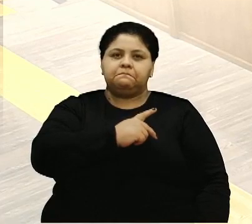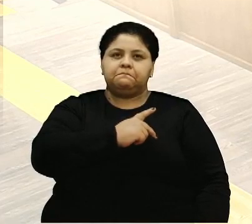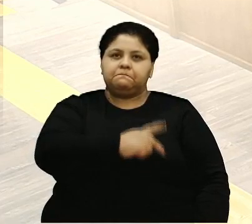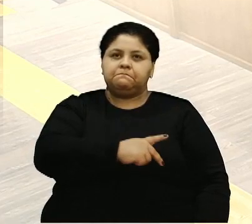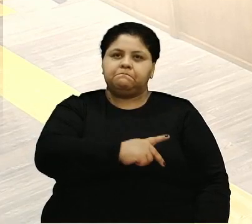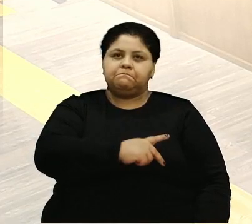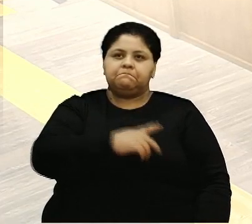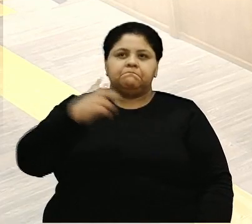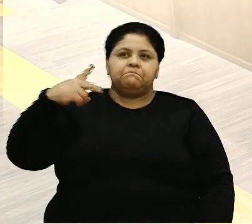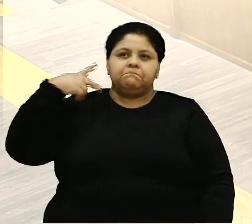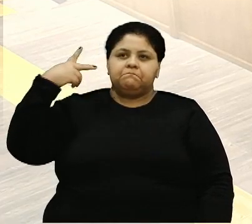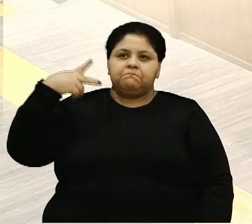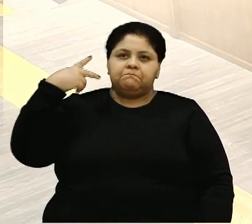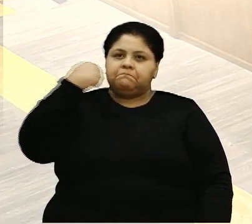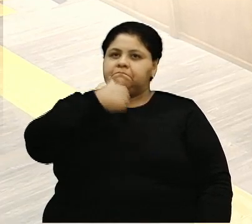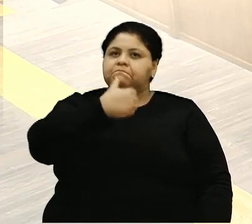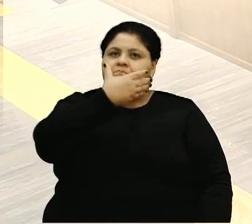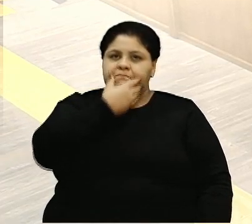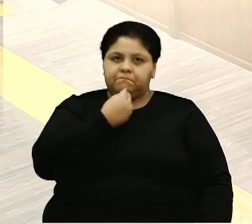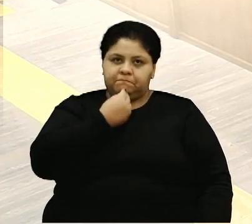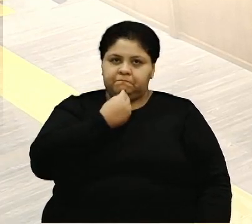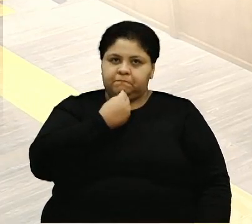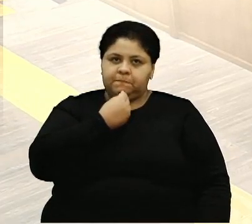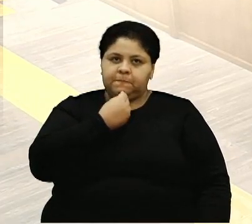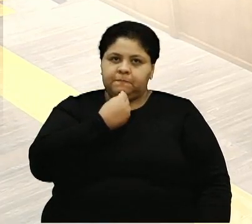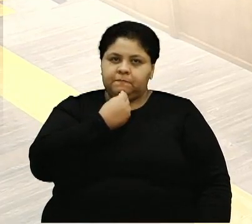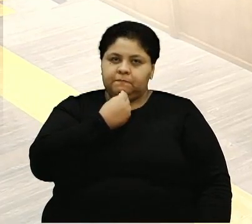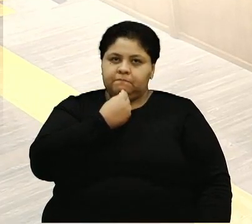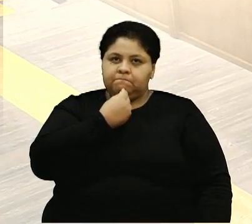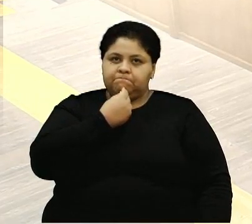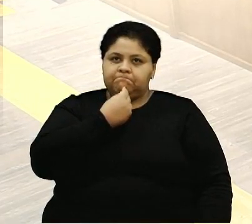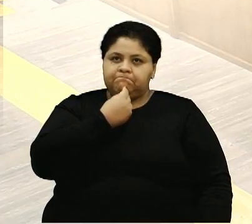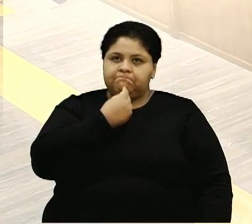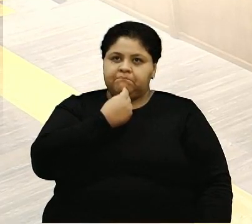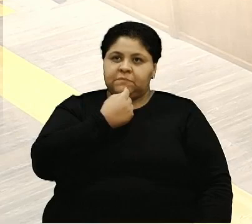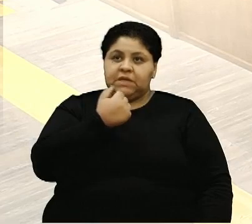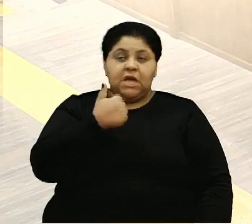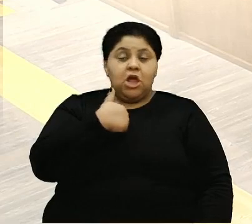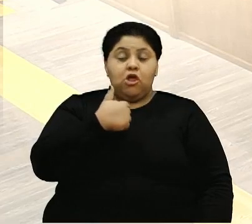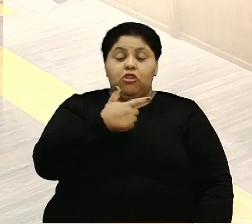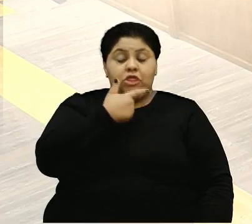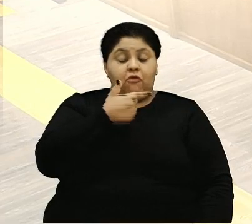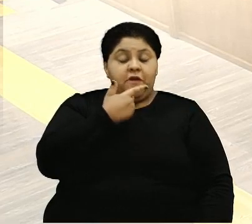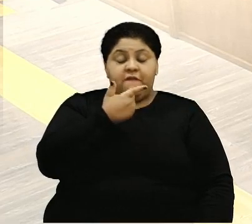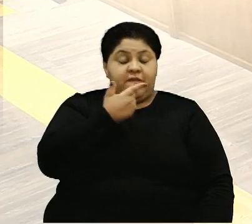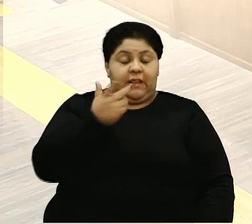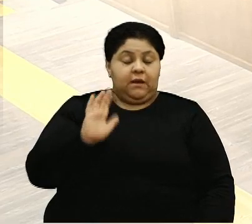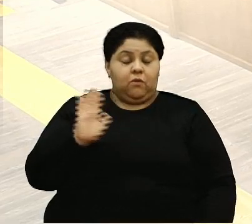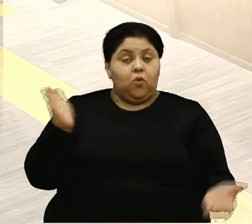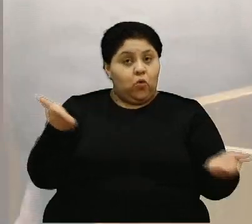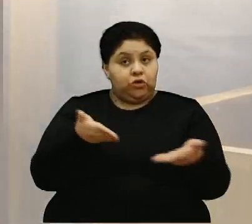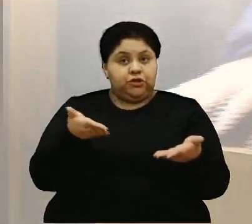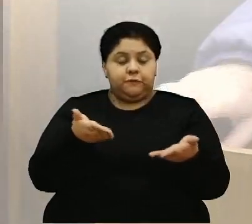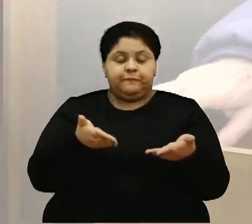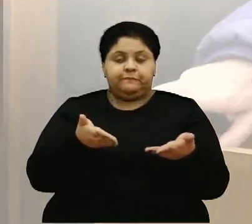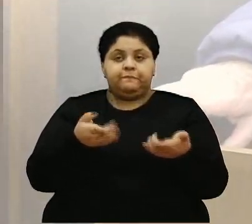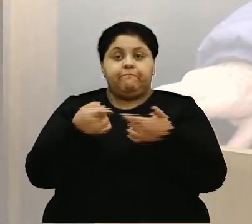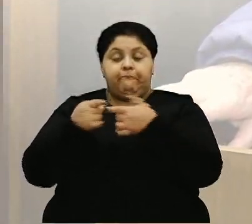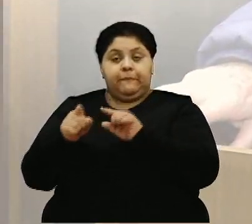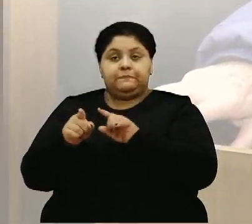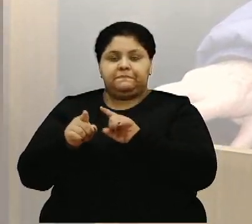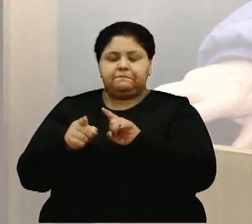Senhora Presidente, caros colegas vereadores, eu não ia me manifestar, não ia ocupar o meu espaço hoje,